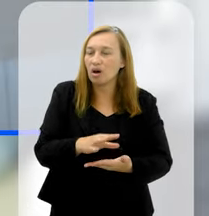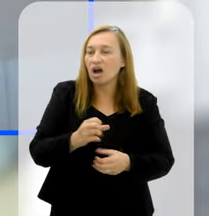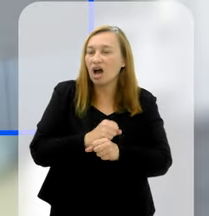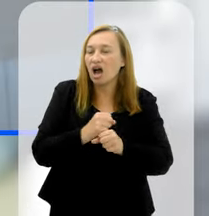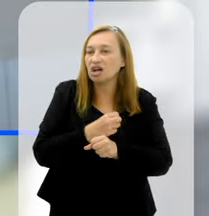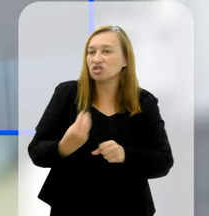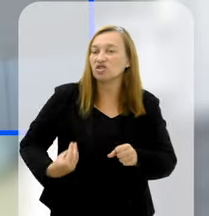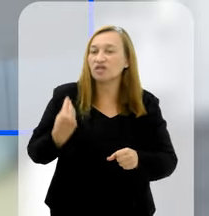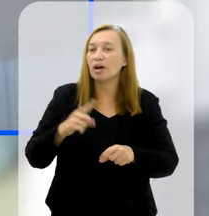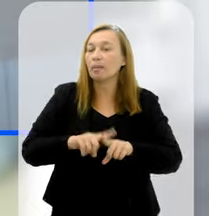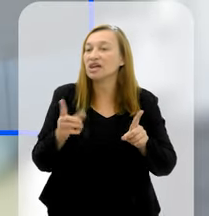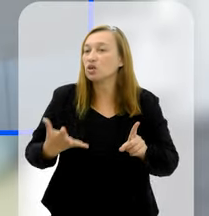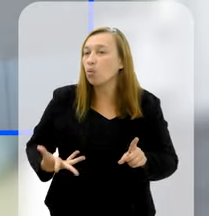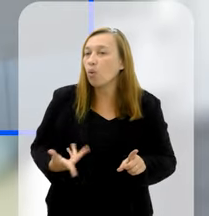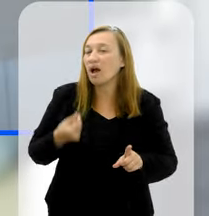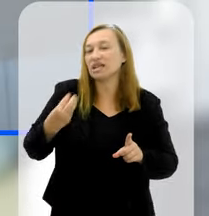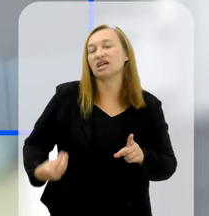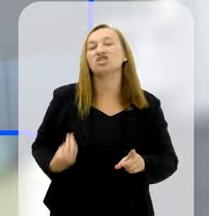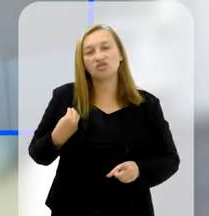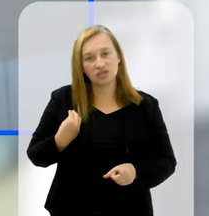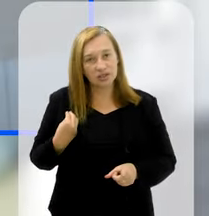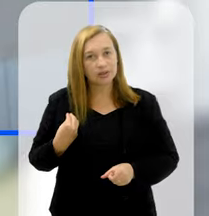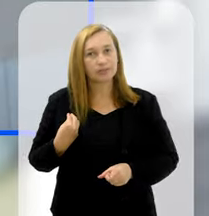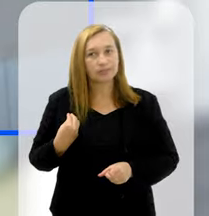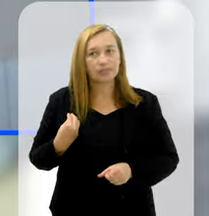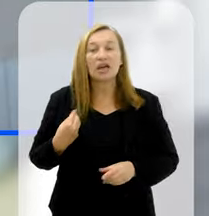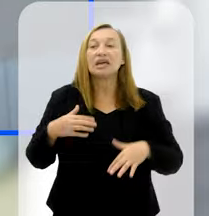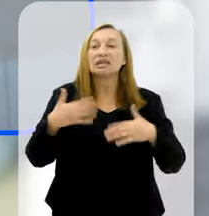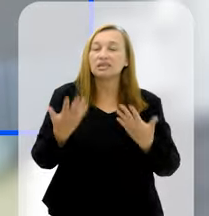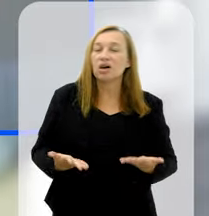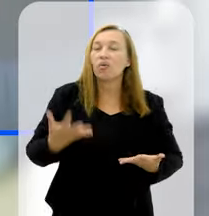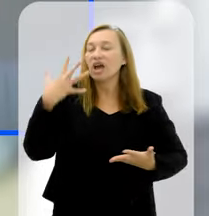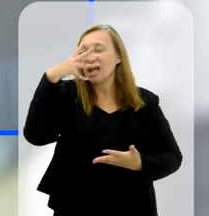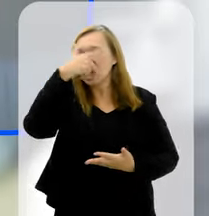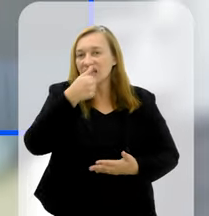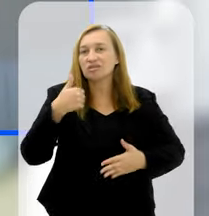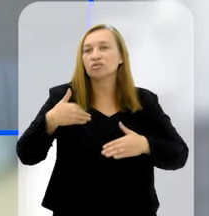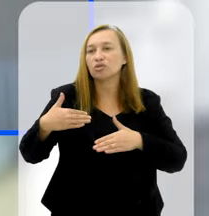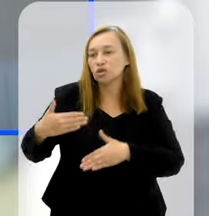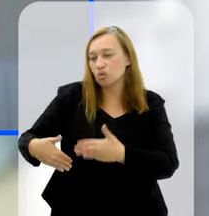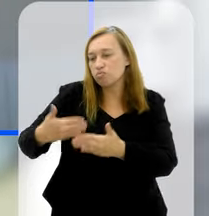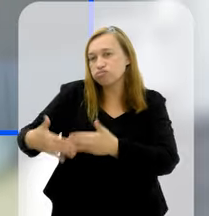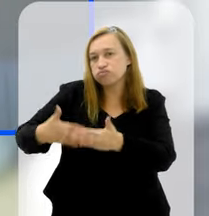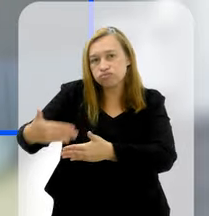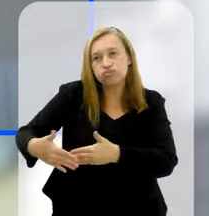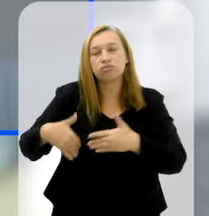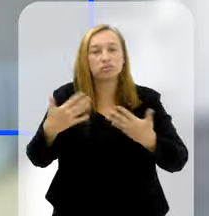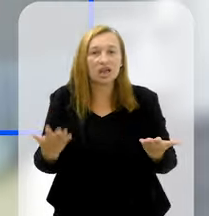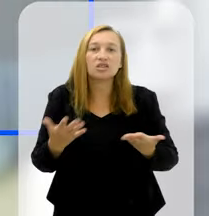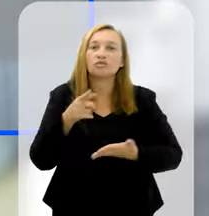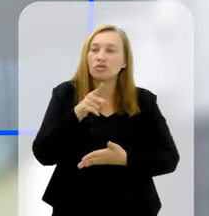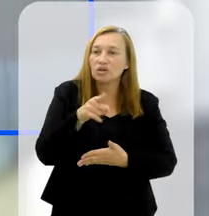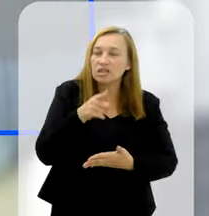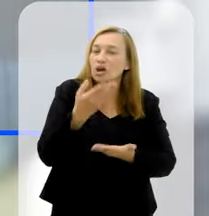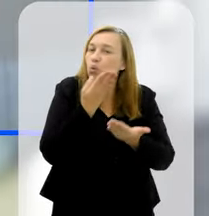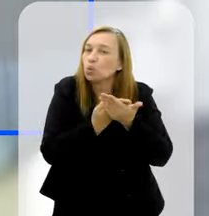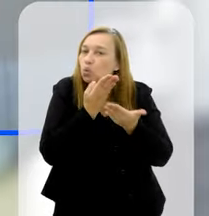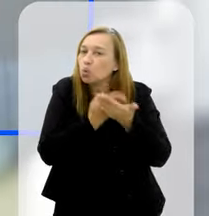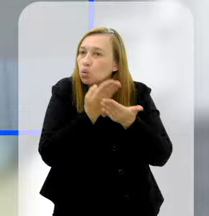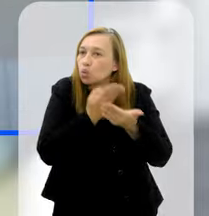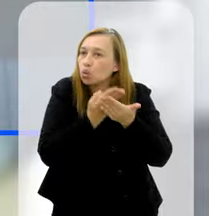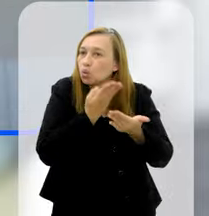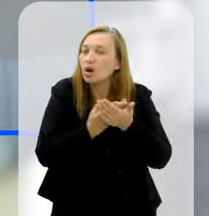mais anos de vida, mas qualidade nesses anos a mais que serão vividos. Então, é muito bonito esse processo, né, de